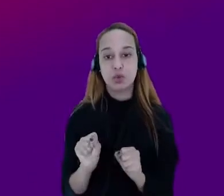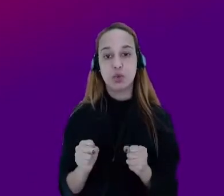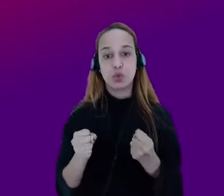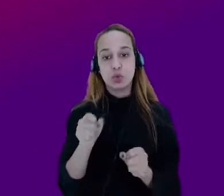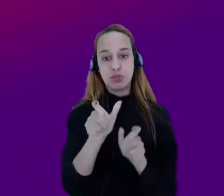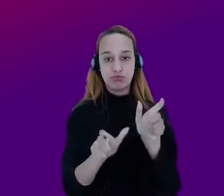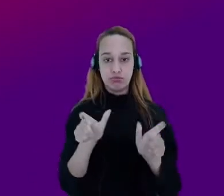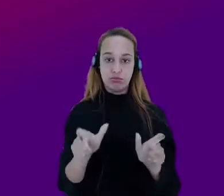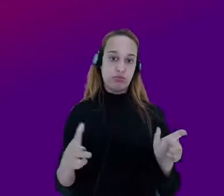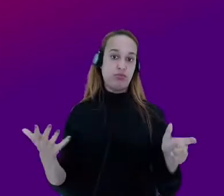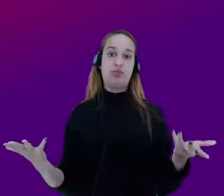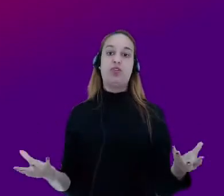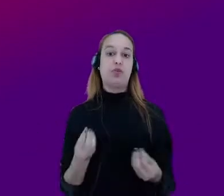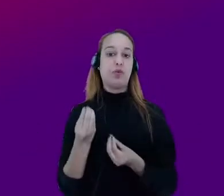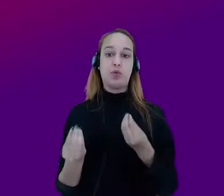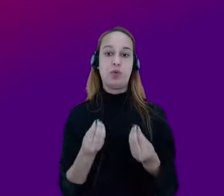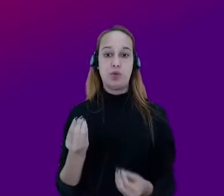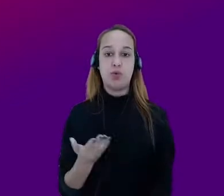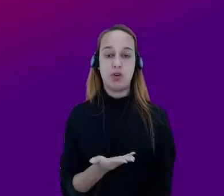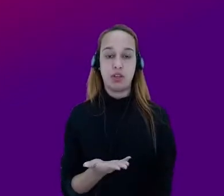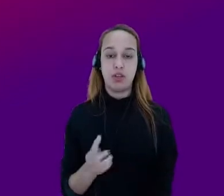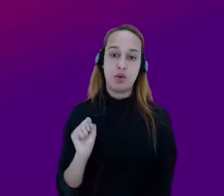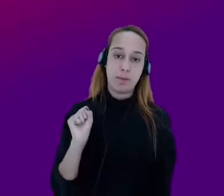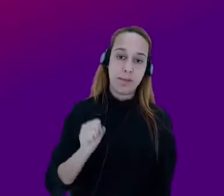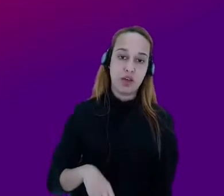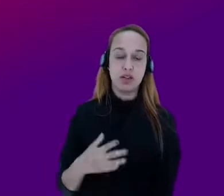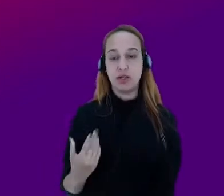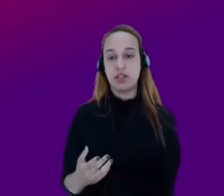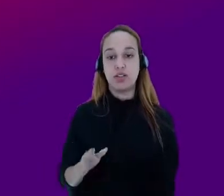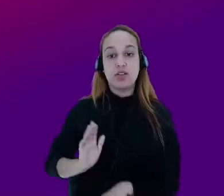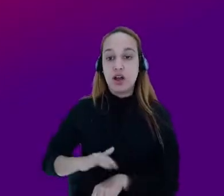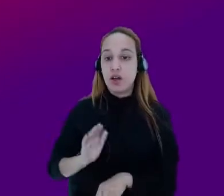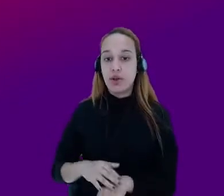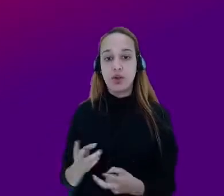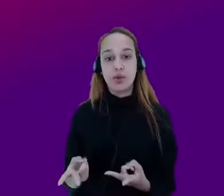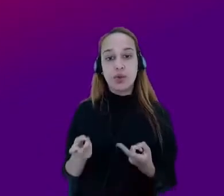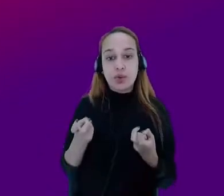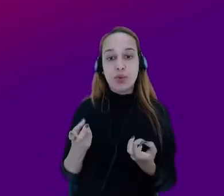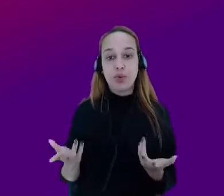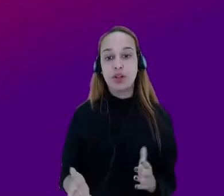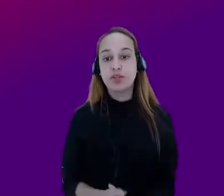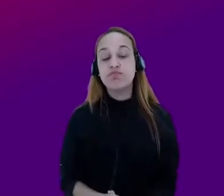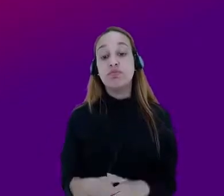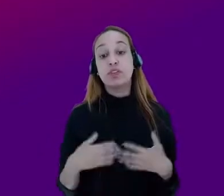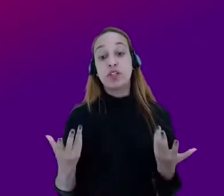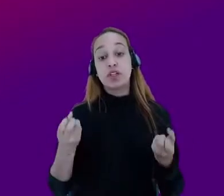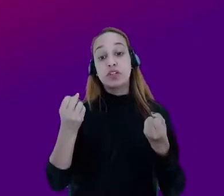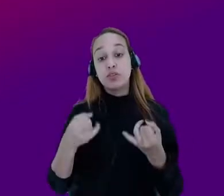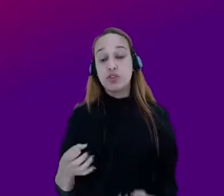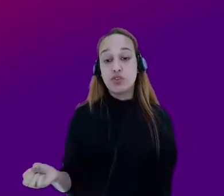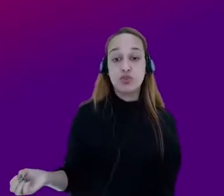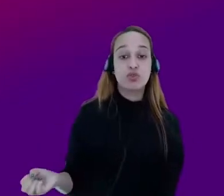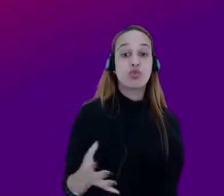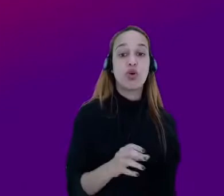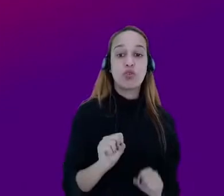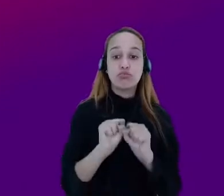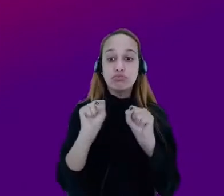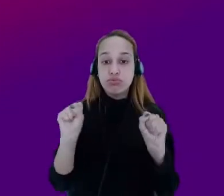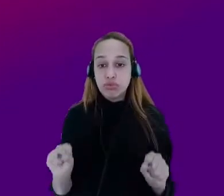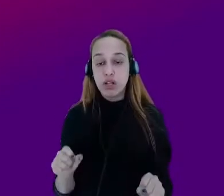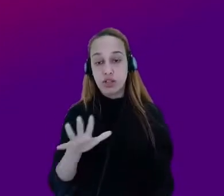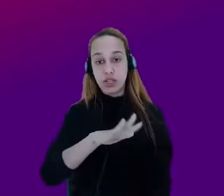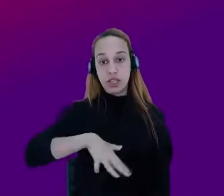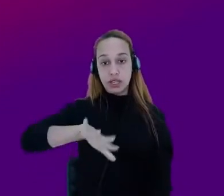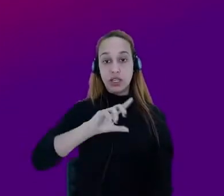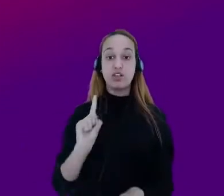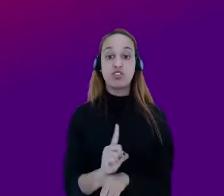que você consegue fazer com que exista uma mesma percepção? E aí, quando a gente fala de novas plataformas, estamos aqui numa plataforma